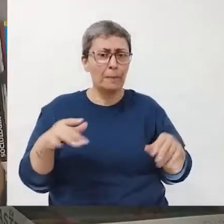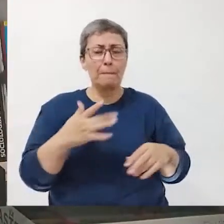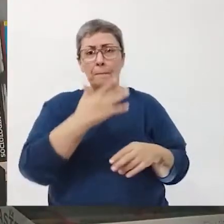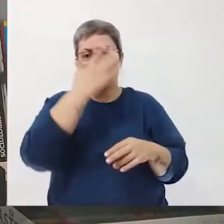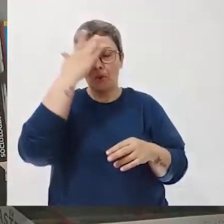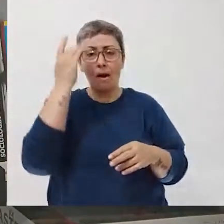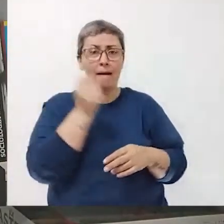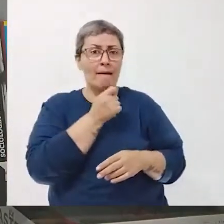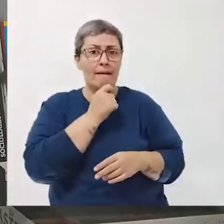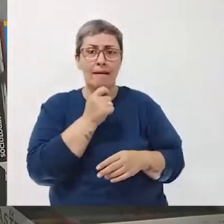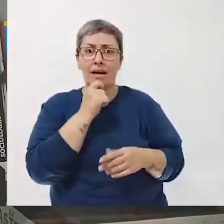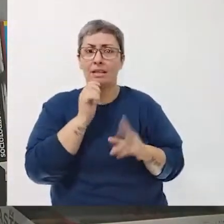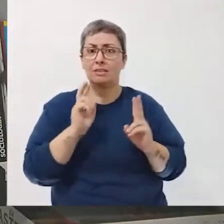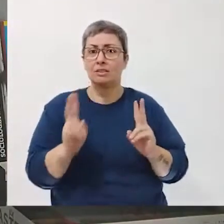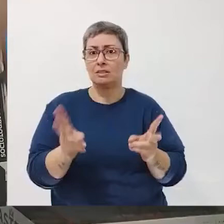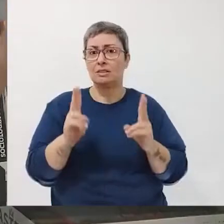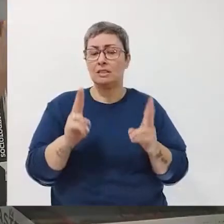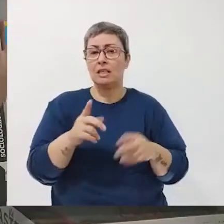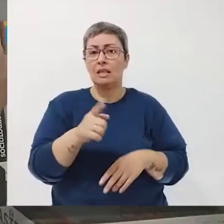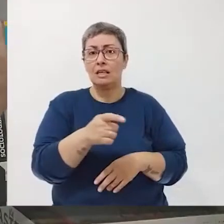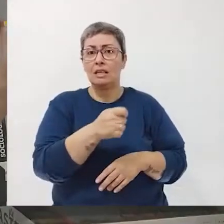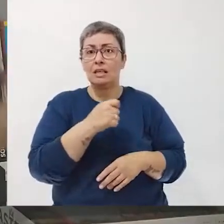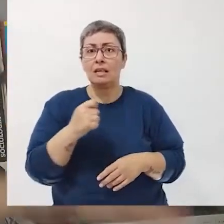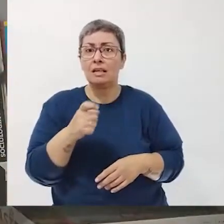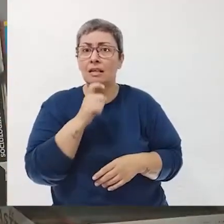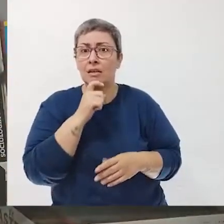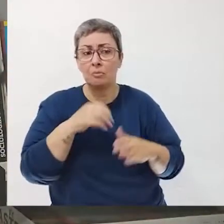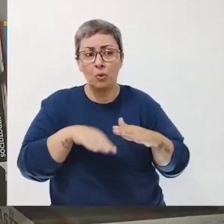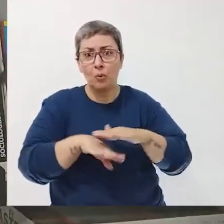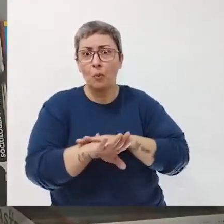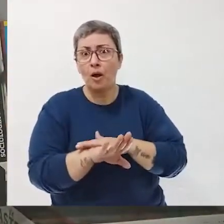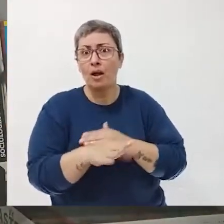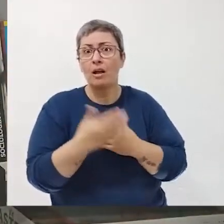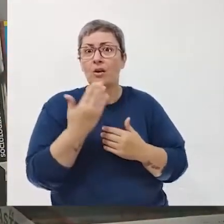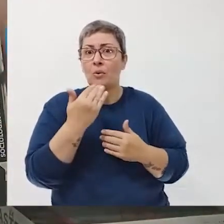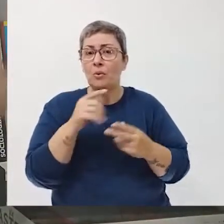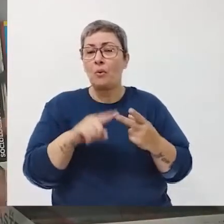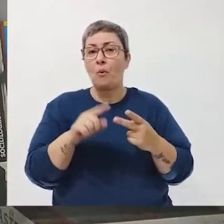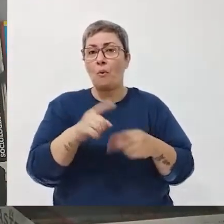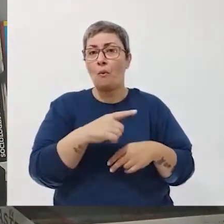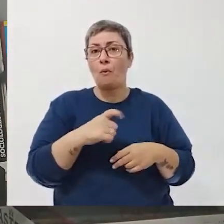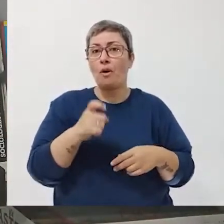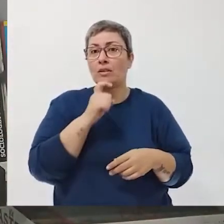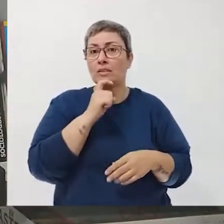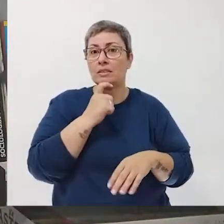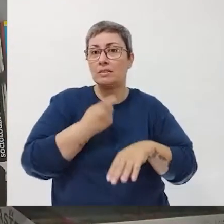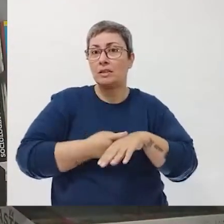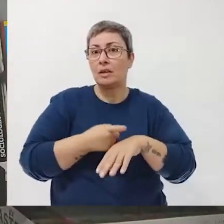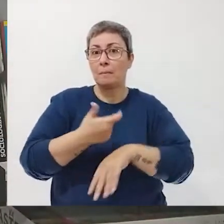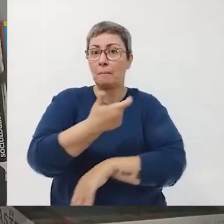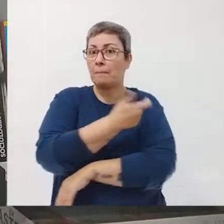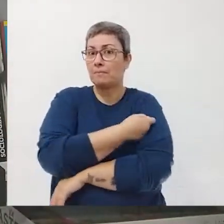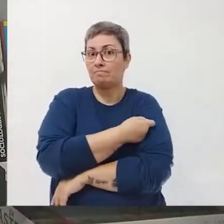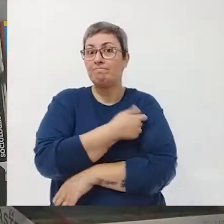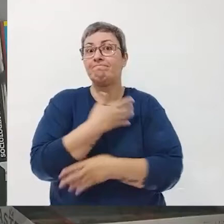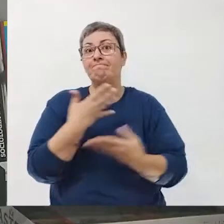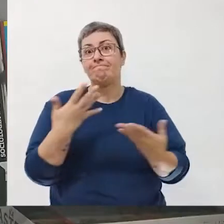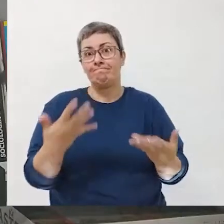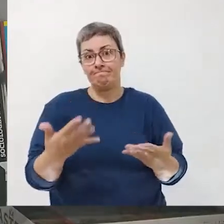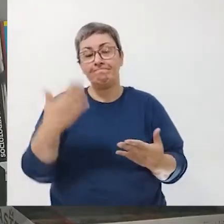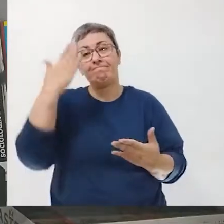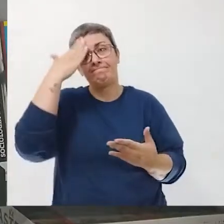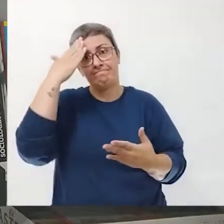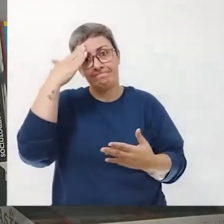que não conseguem manter uma geladeira para colocar os alimentos ou um freezer para colocar vacinas, por exemplo. E a gente